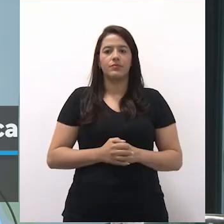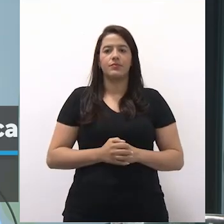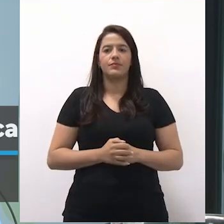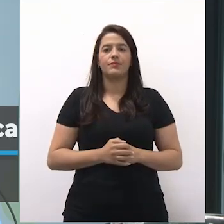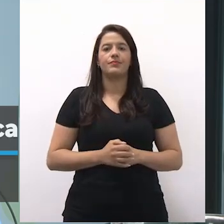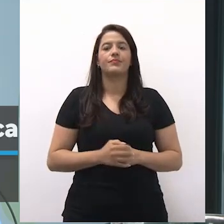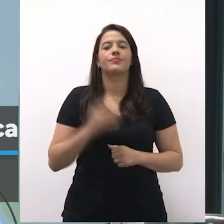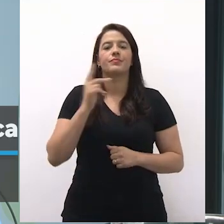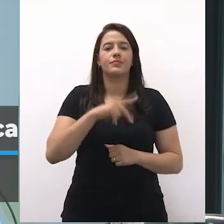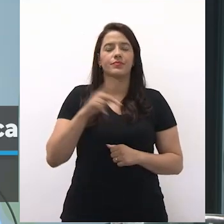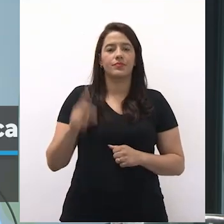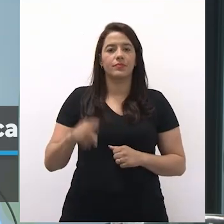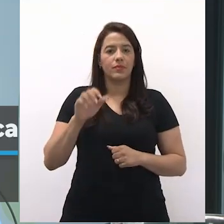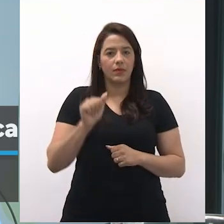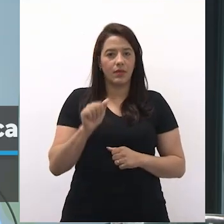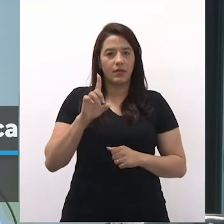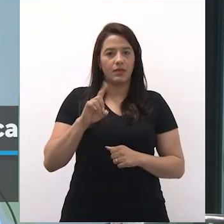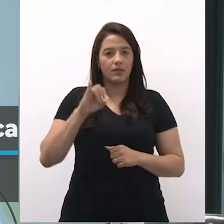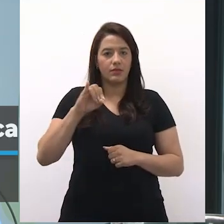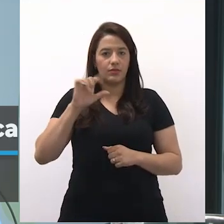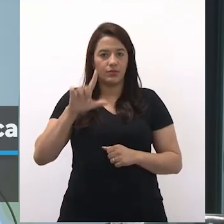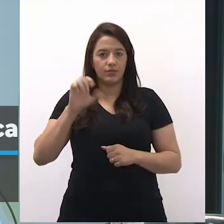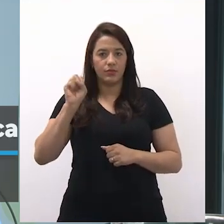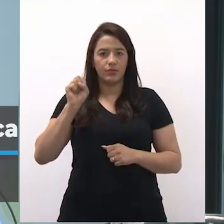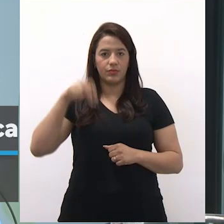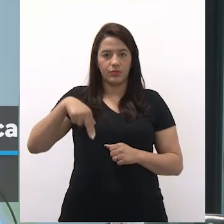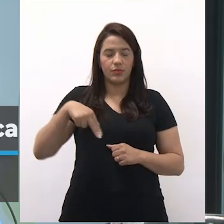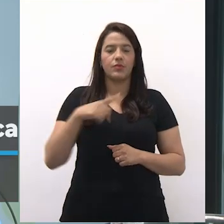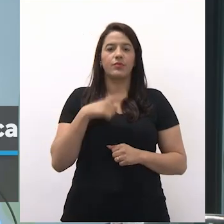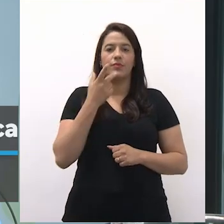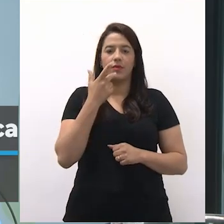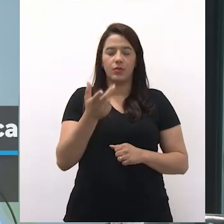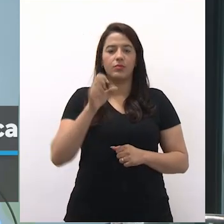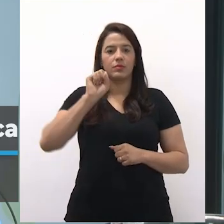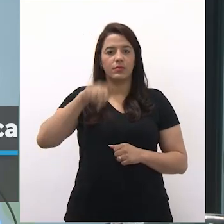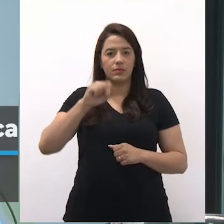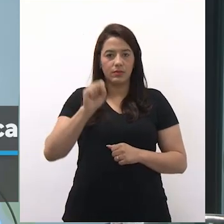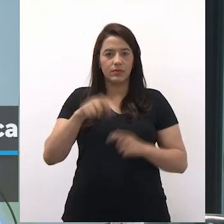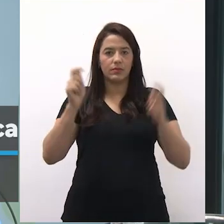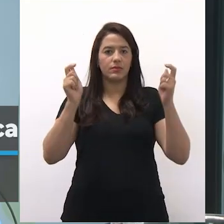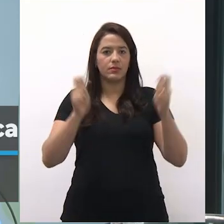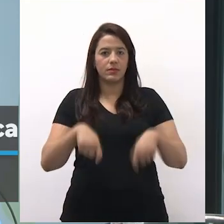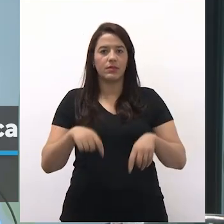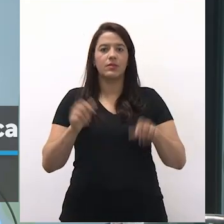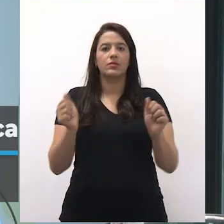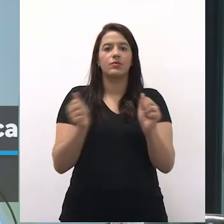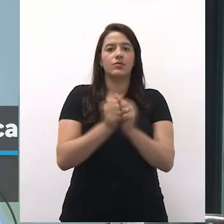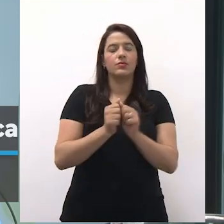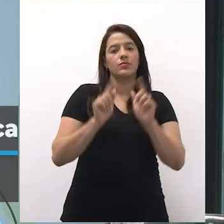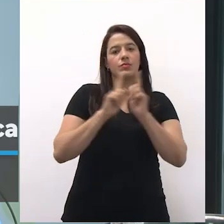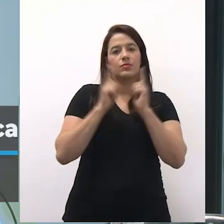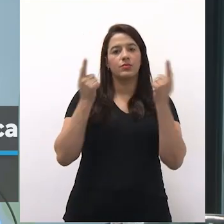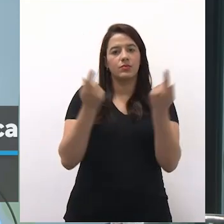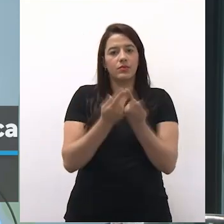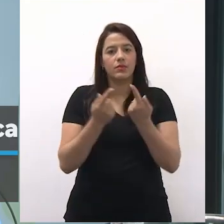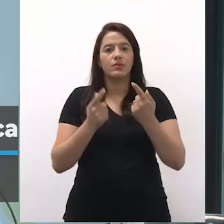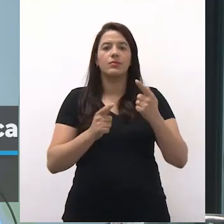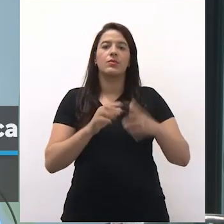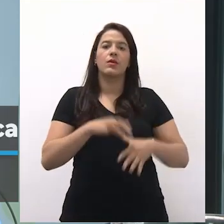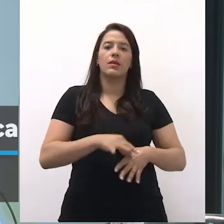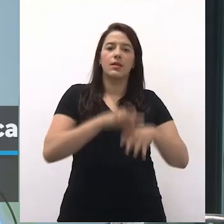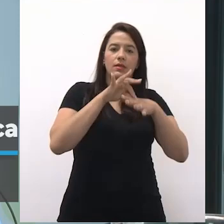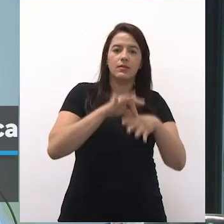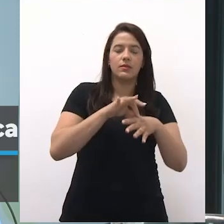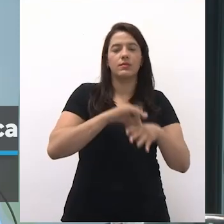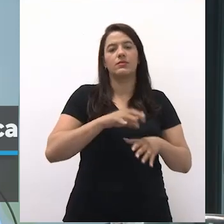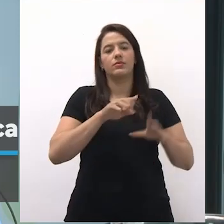O professor Adilson também destaca que sim, foi possível com o Grêmio, líderes de sala e alguns